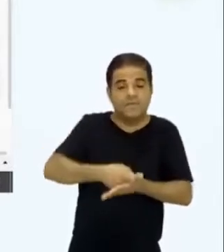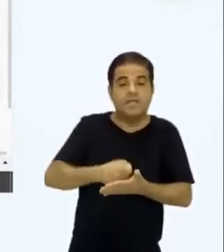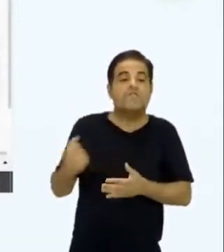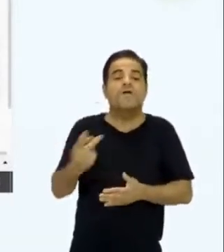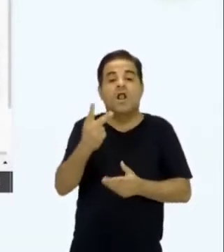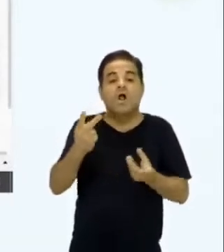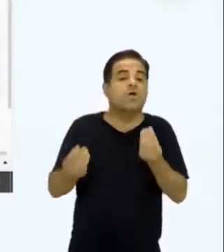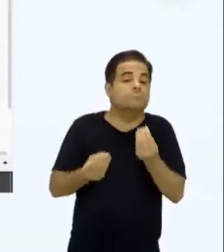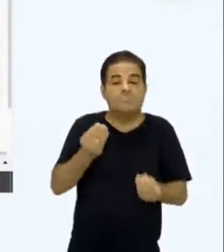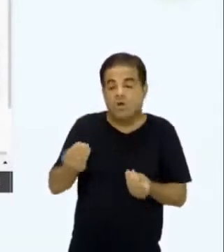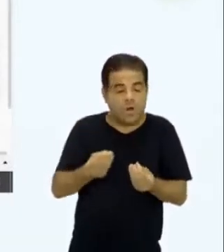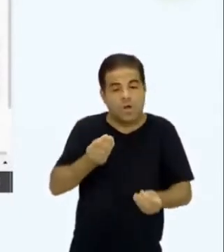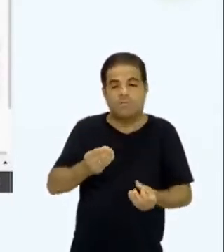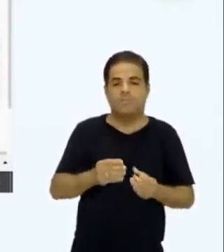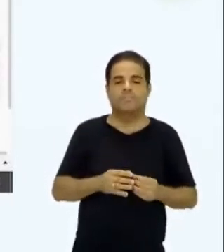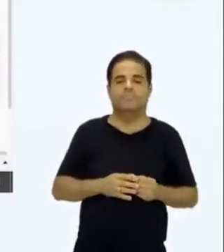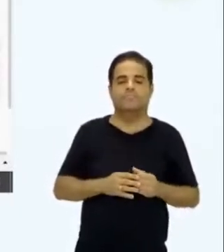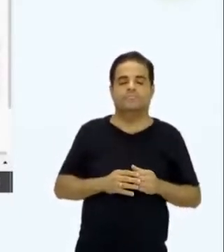como.